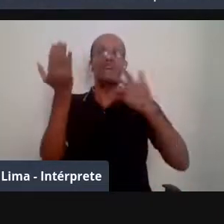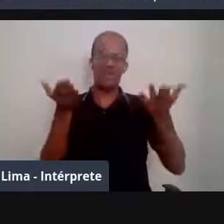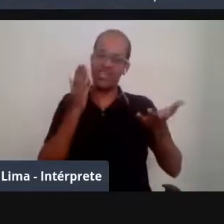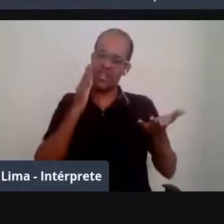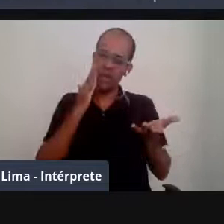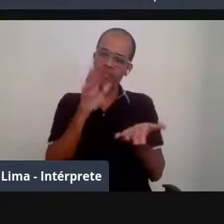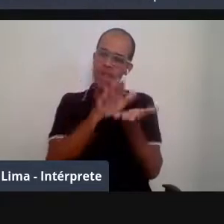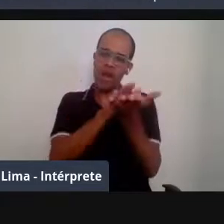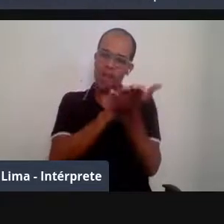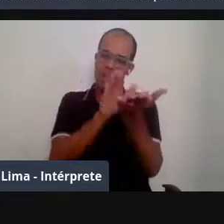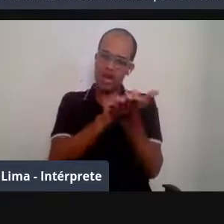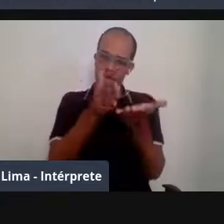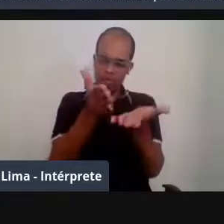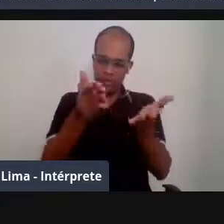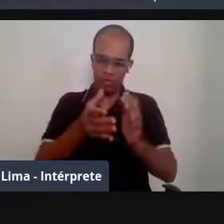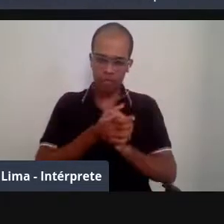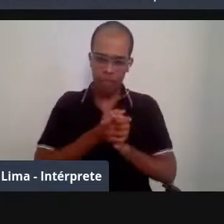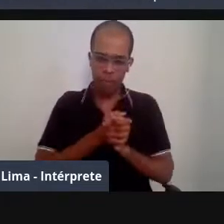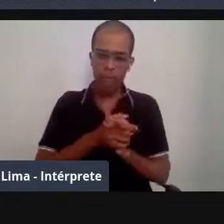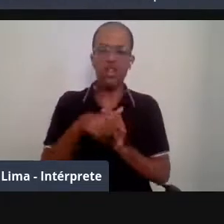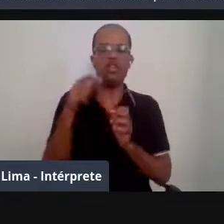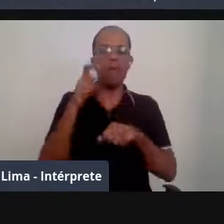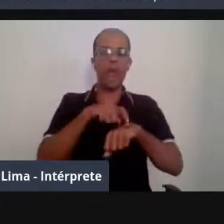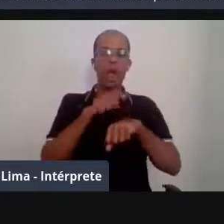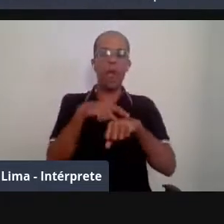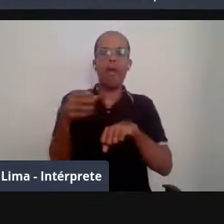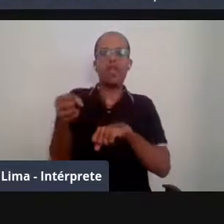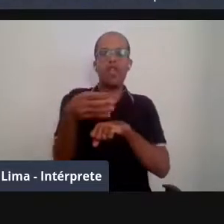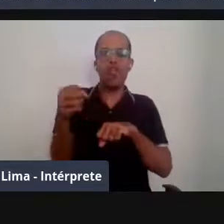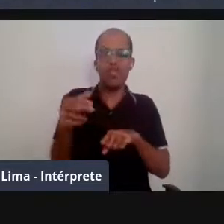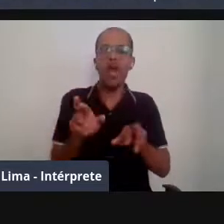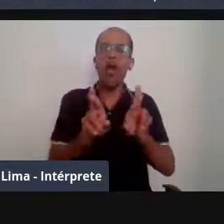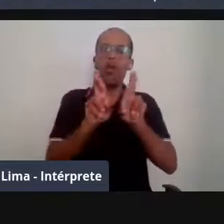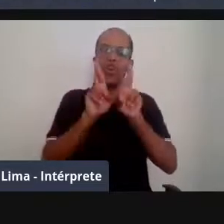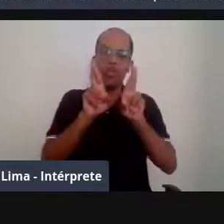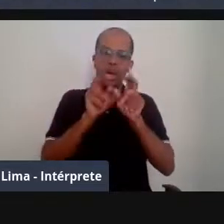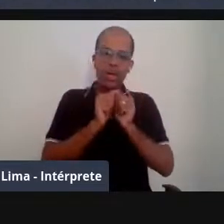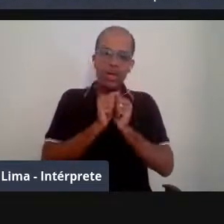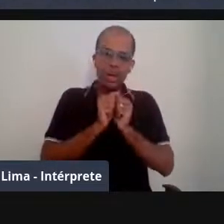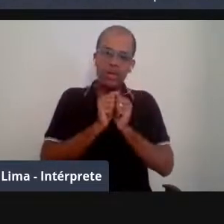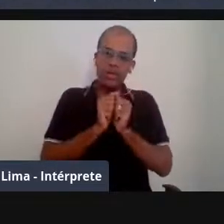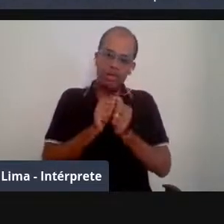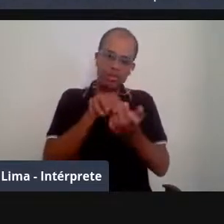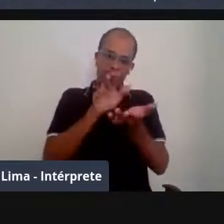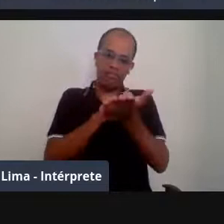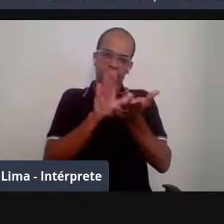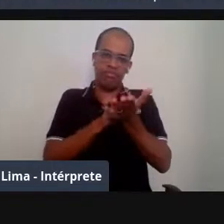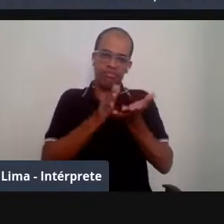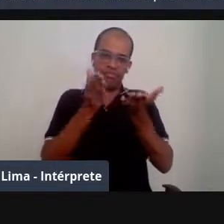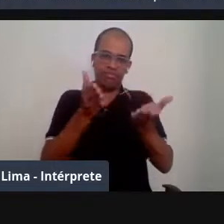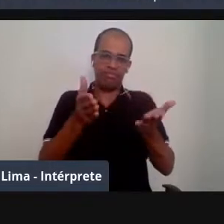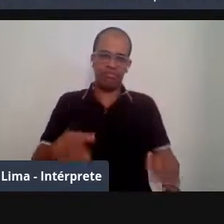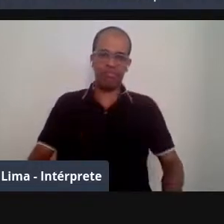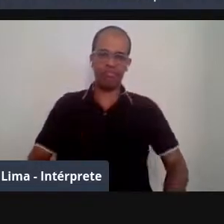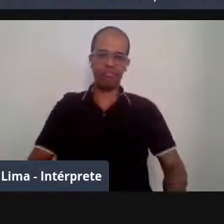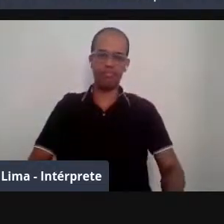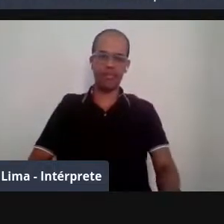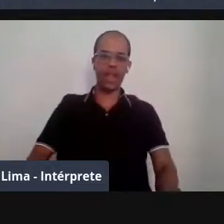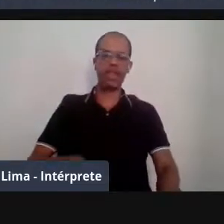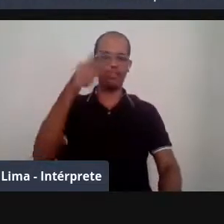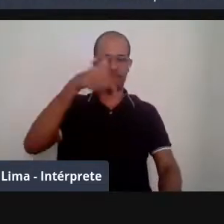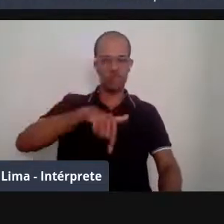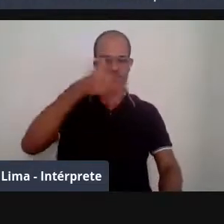vida de todos nós, um momento de renovação e de esperança. Então, eu deixo registrado aqui os parabéns para ela. Mais uma vez,